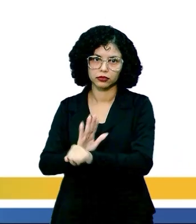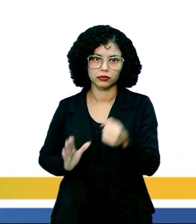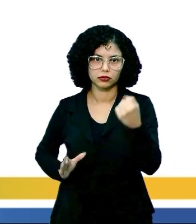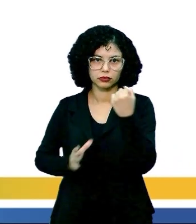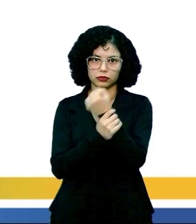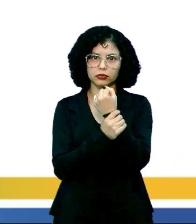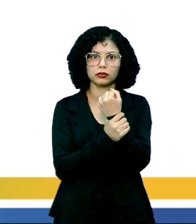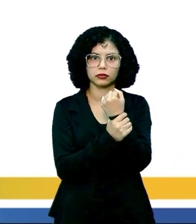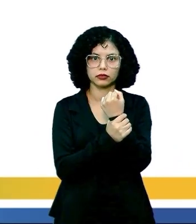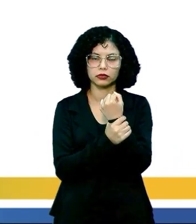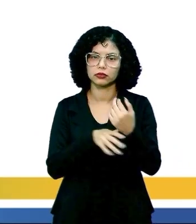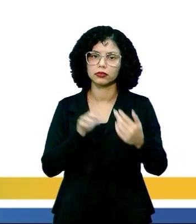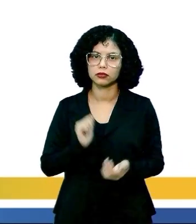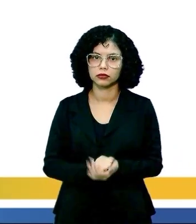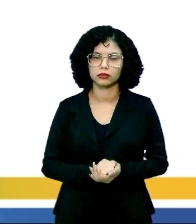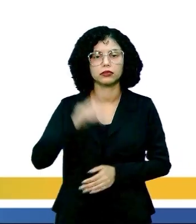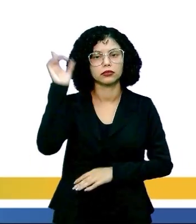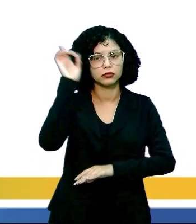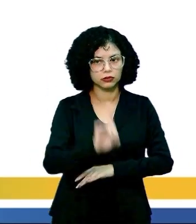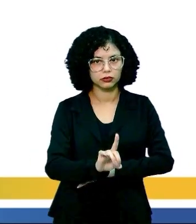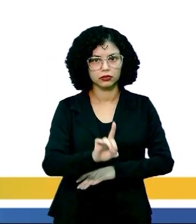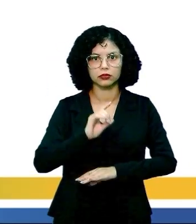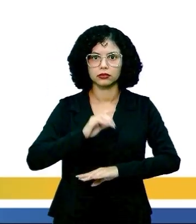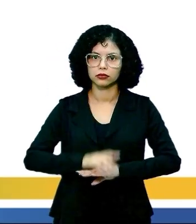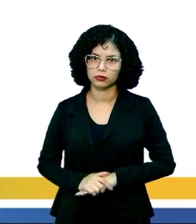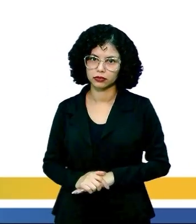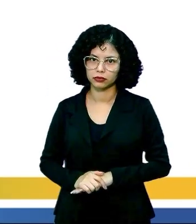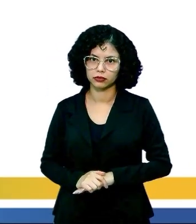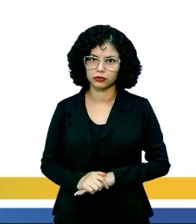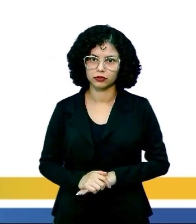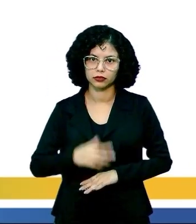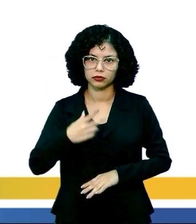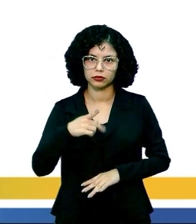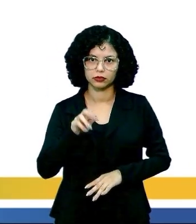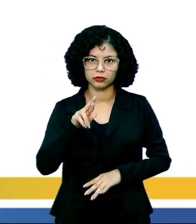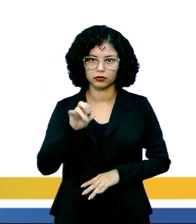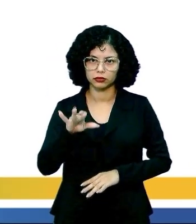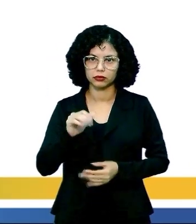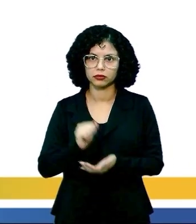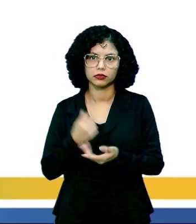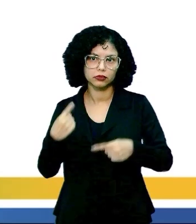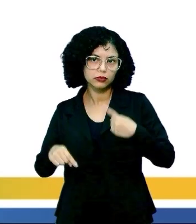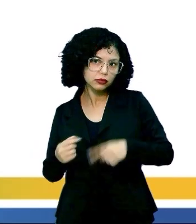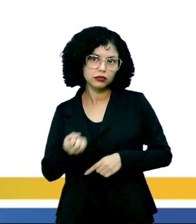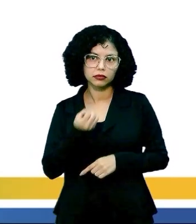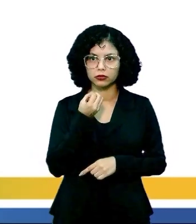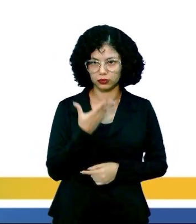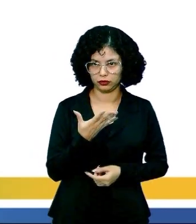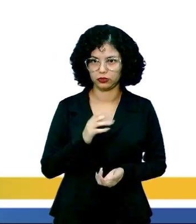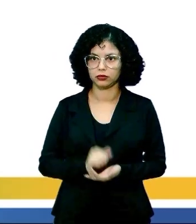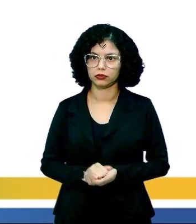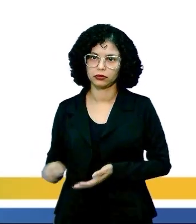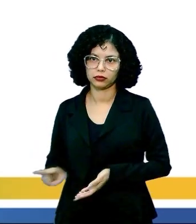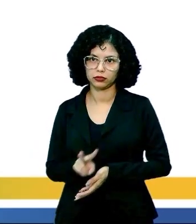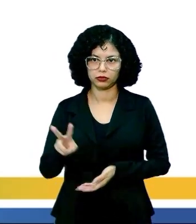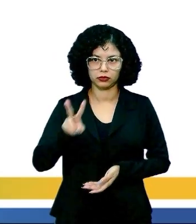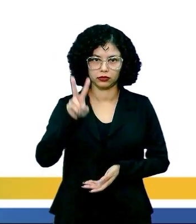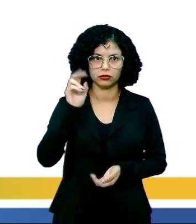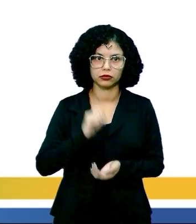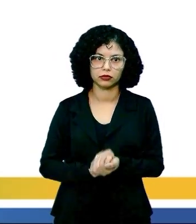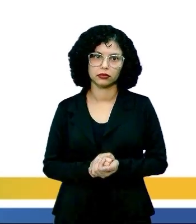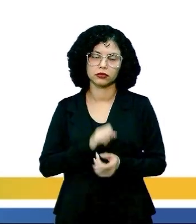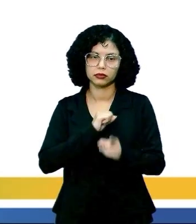cidadania e contribui para assegurar o exercício de direitos, o pluralismo político e o bem-estar